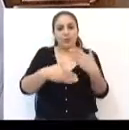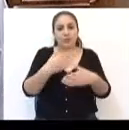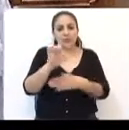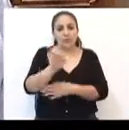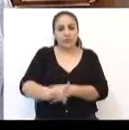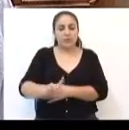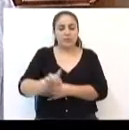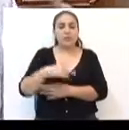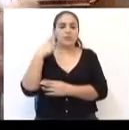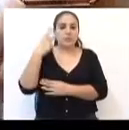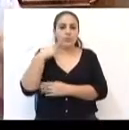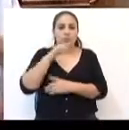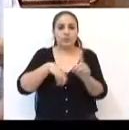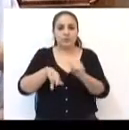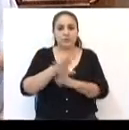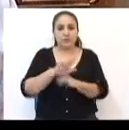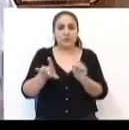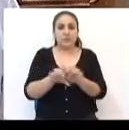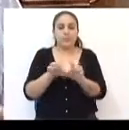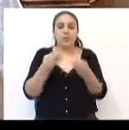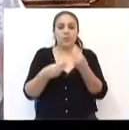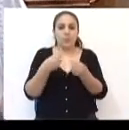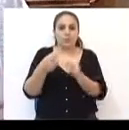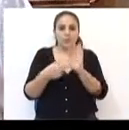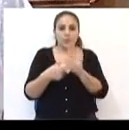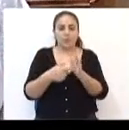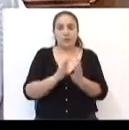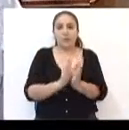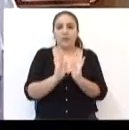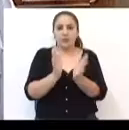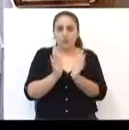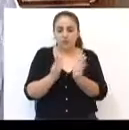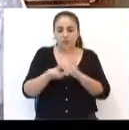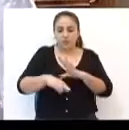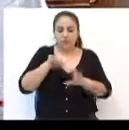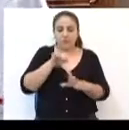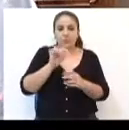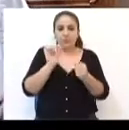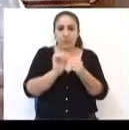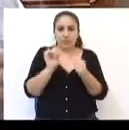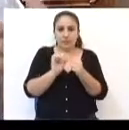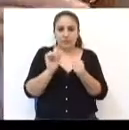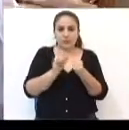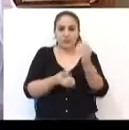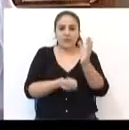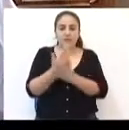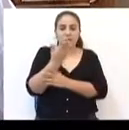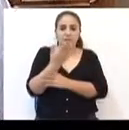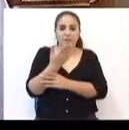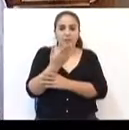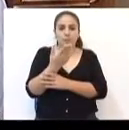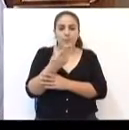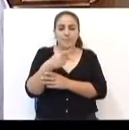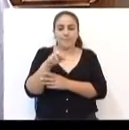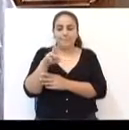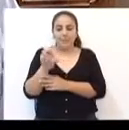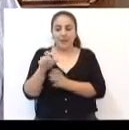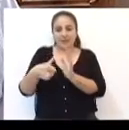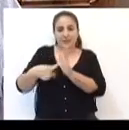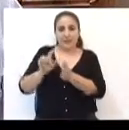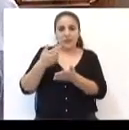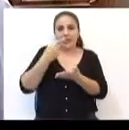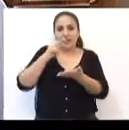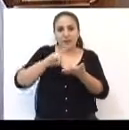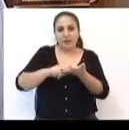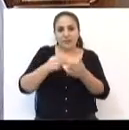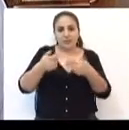possíveis retrocessos e o quadro que se apresenta. E já definimos, vai ser elaborada uma pré-carta aberta à